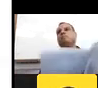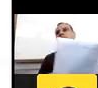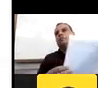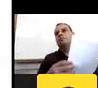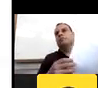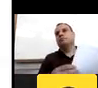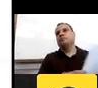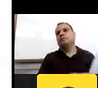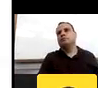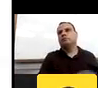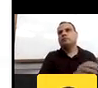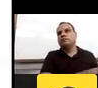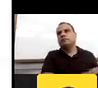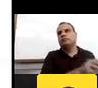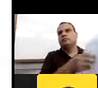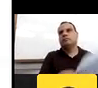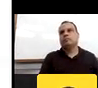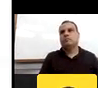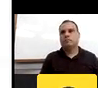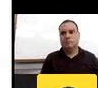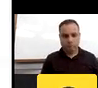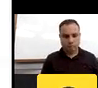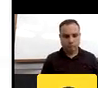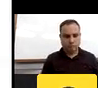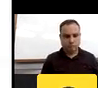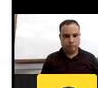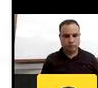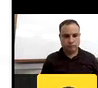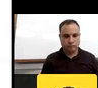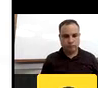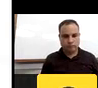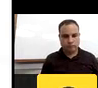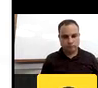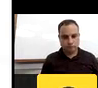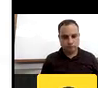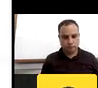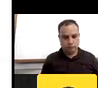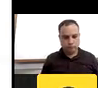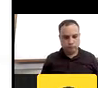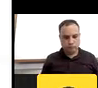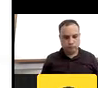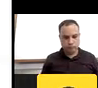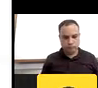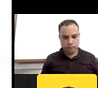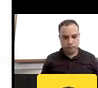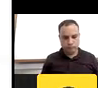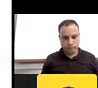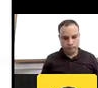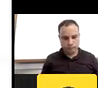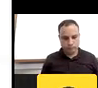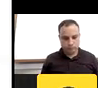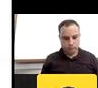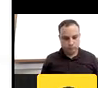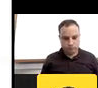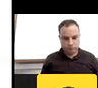nessa educação uma forma de se achar nesse mundo e de se entender e de